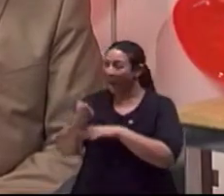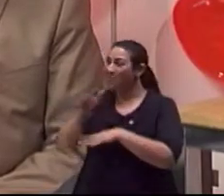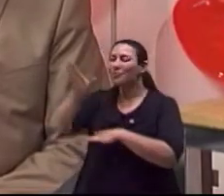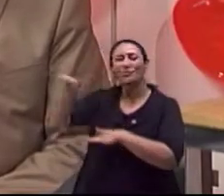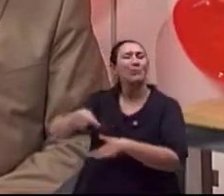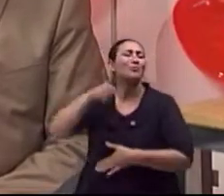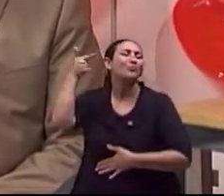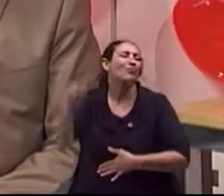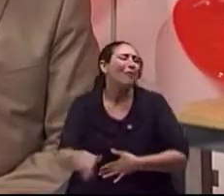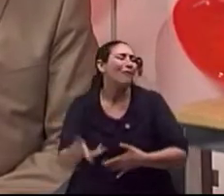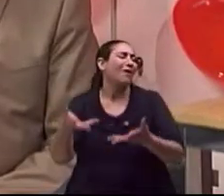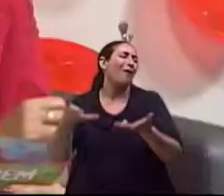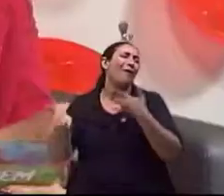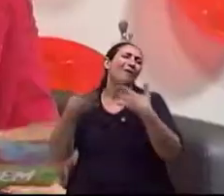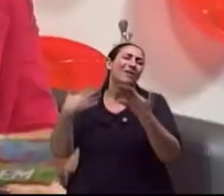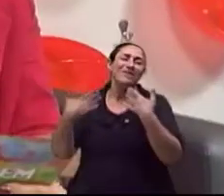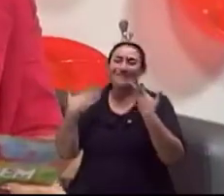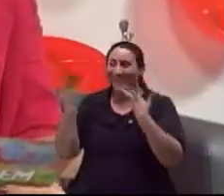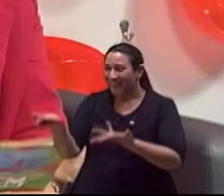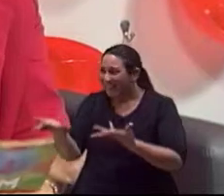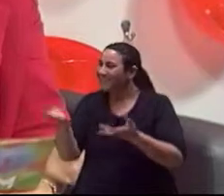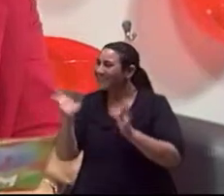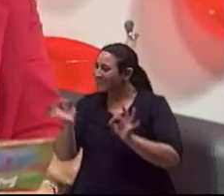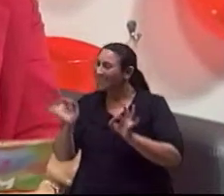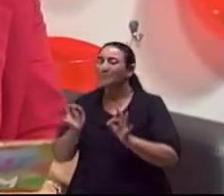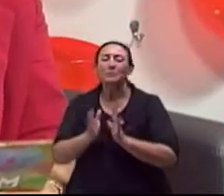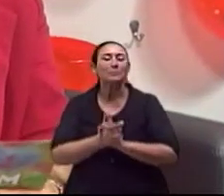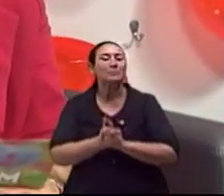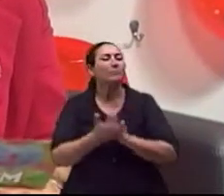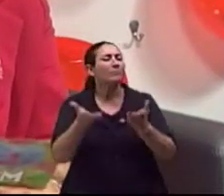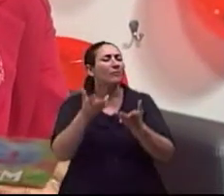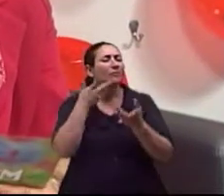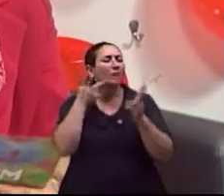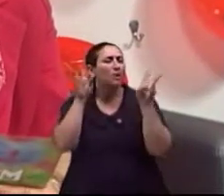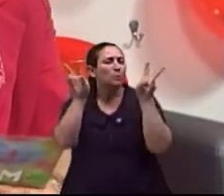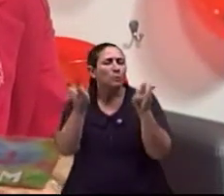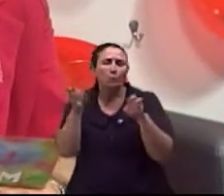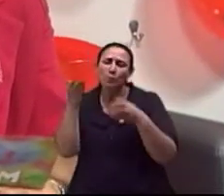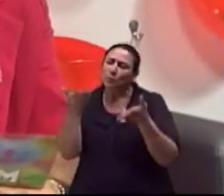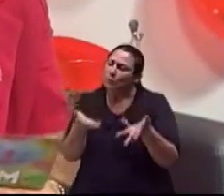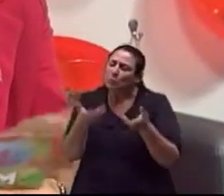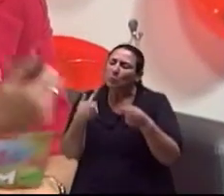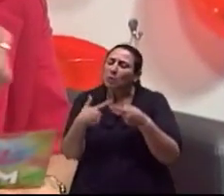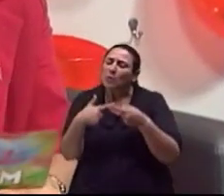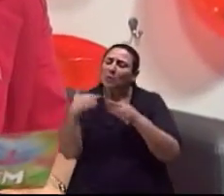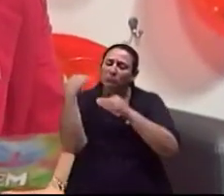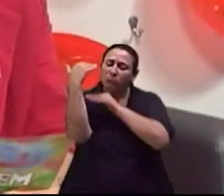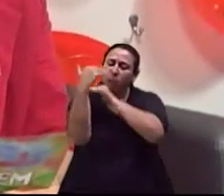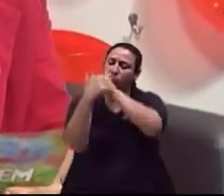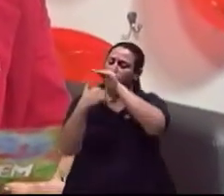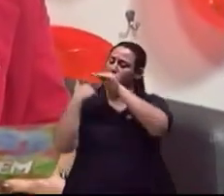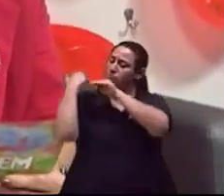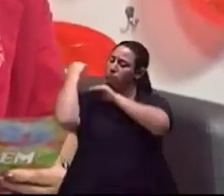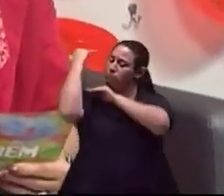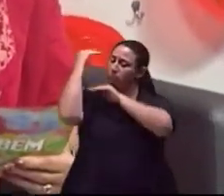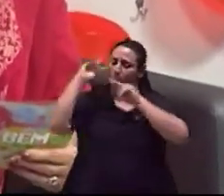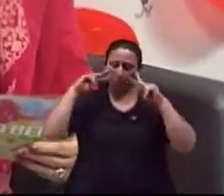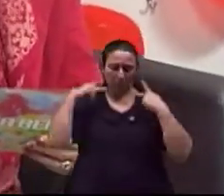traz ele de volta e trouxemos para vocês vou falar sobre esse transcender Por que o transcender